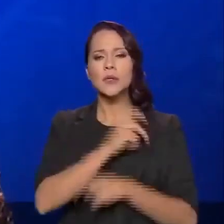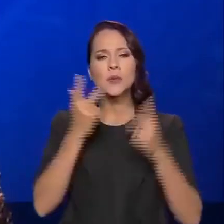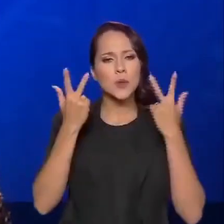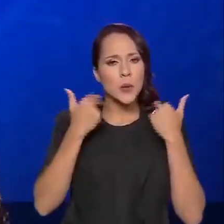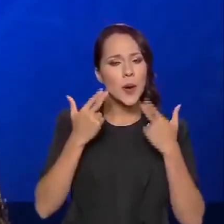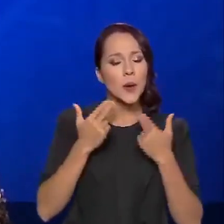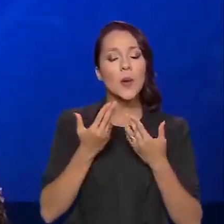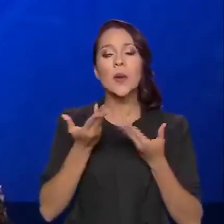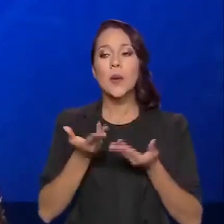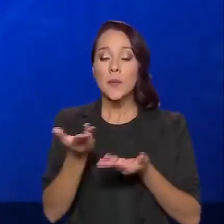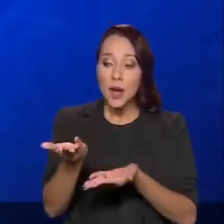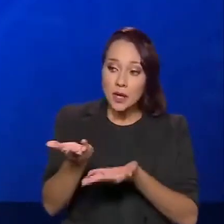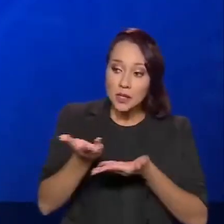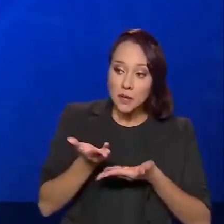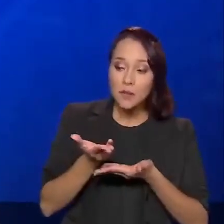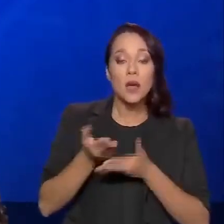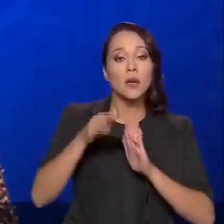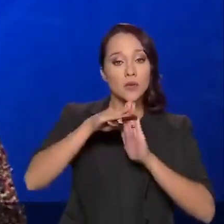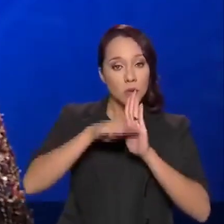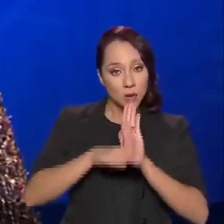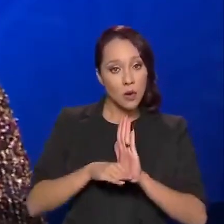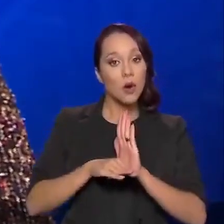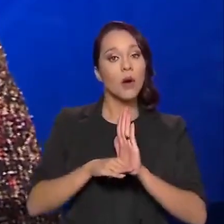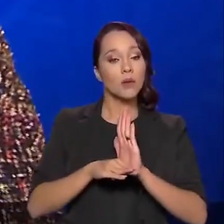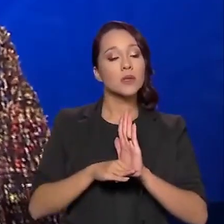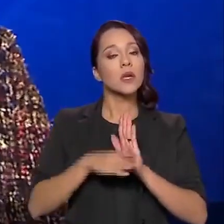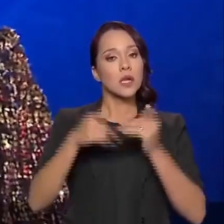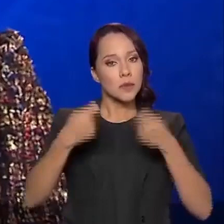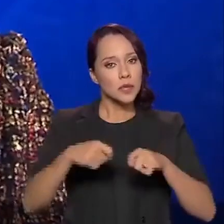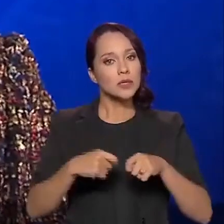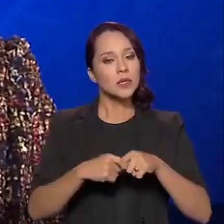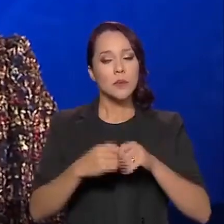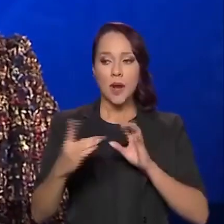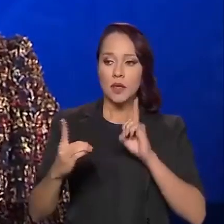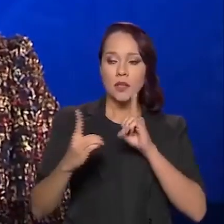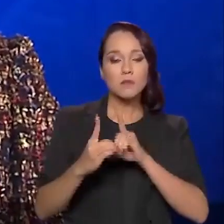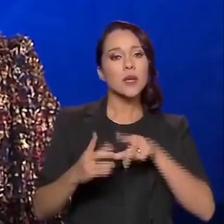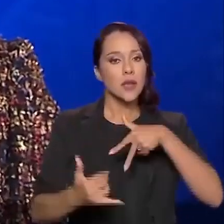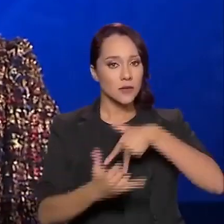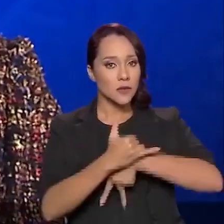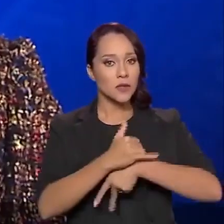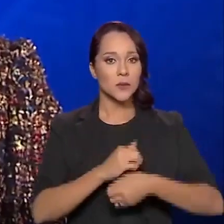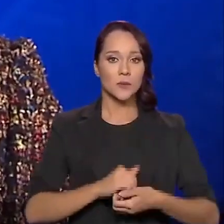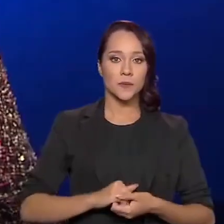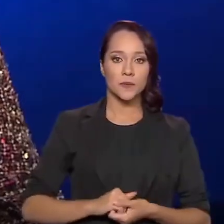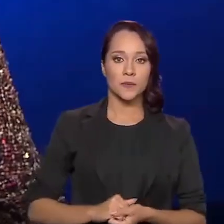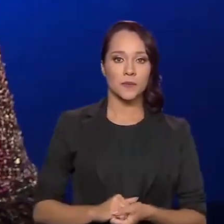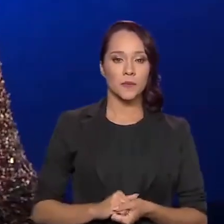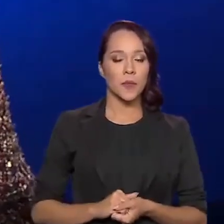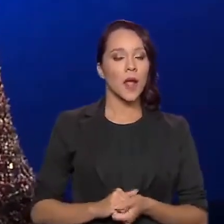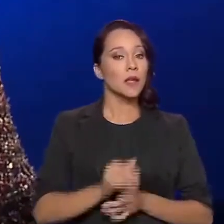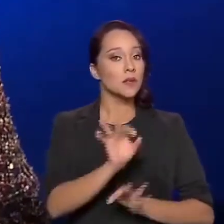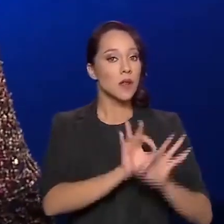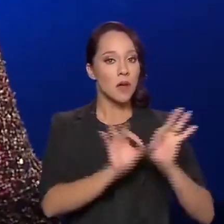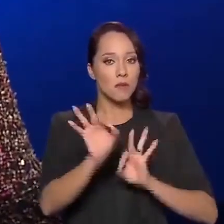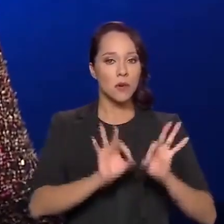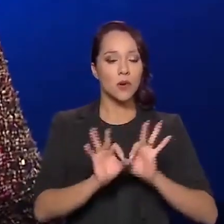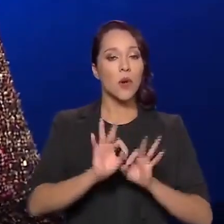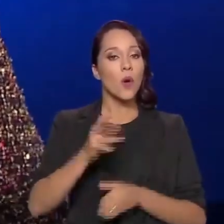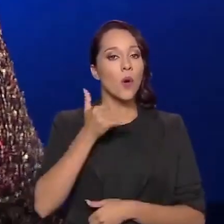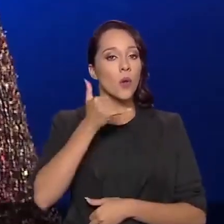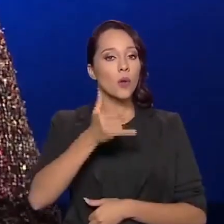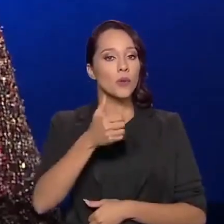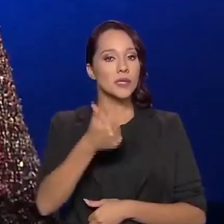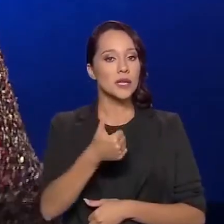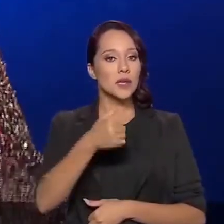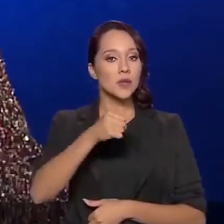delegacias comuns para atendimento dos protocolos necessários ao atendimento às vítimas. Reformulamos o